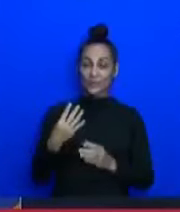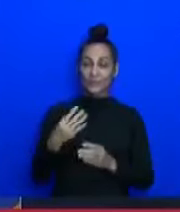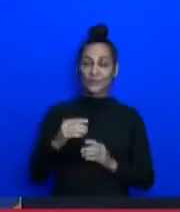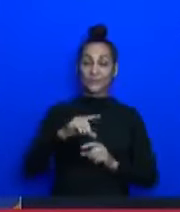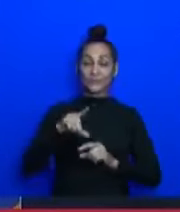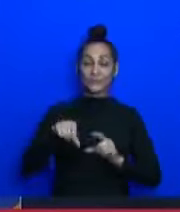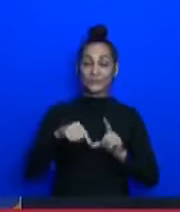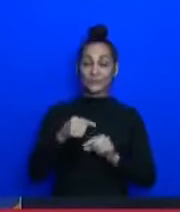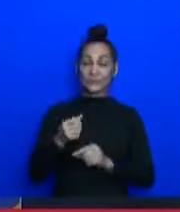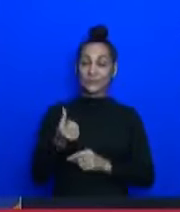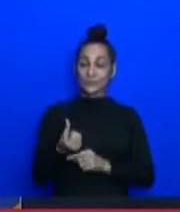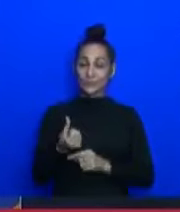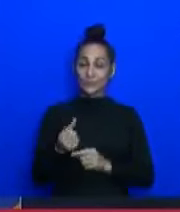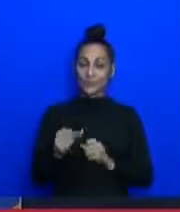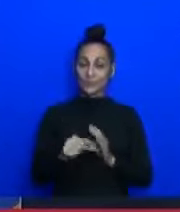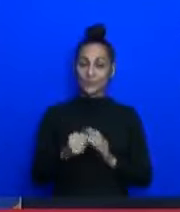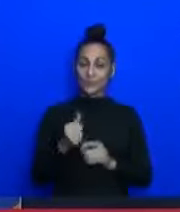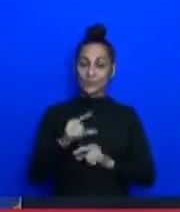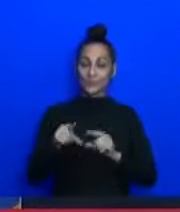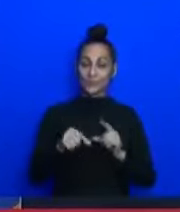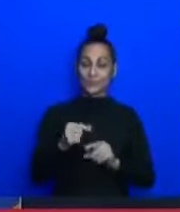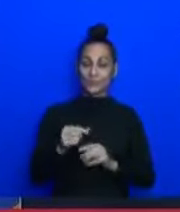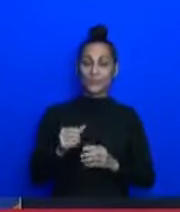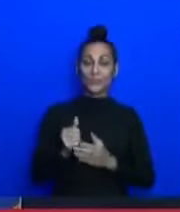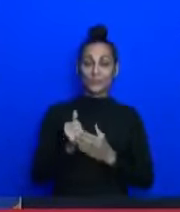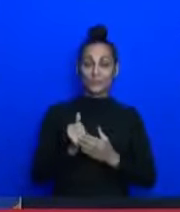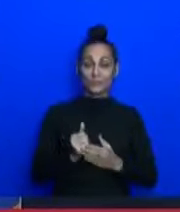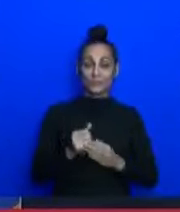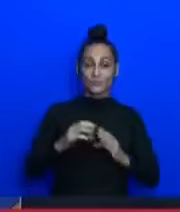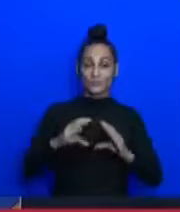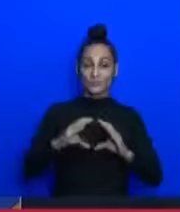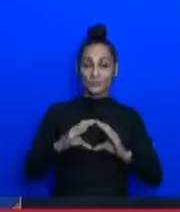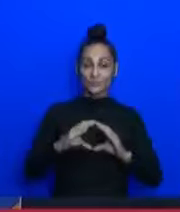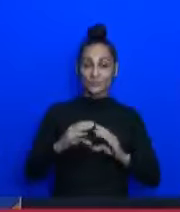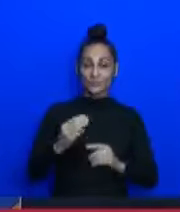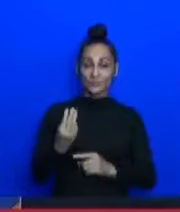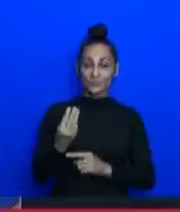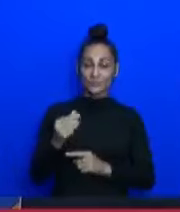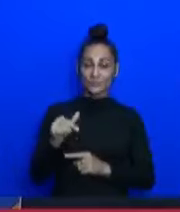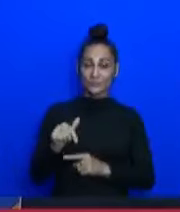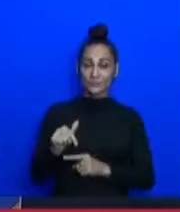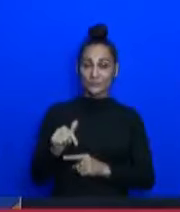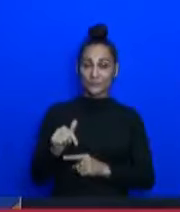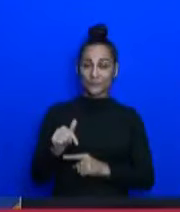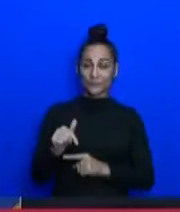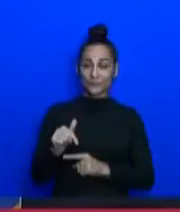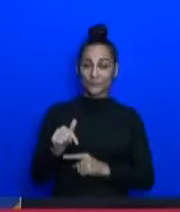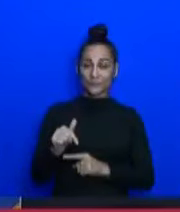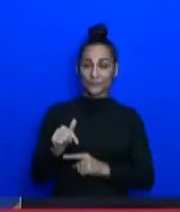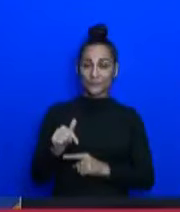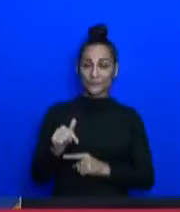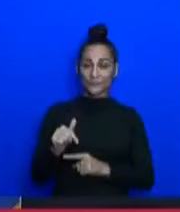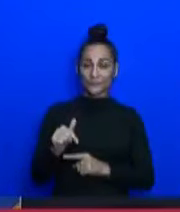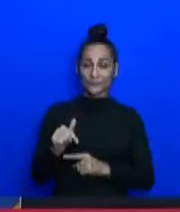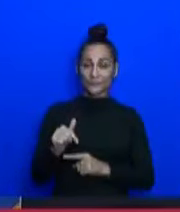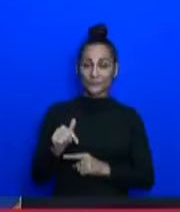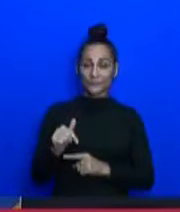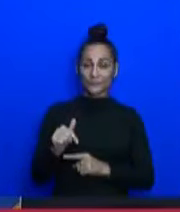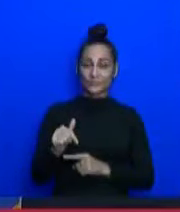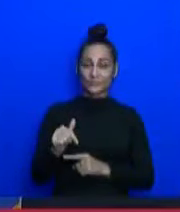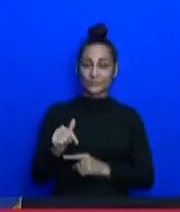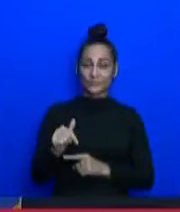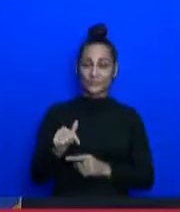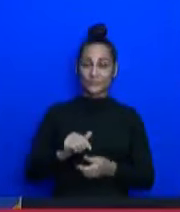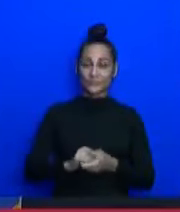dezena sorteada. São 6 nesse primeiro sorteio. Quinta bola sendo sorteada nesse momento, 37. 37 foi a quinta